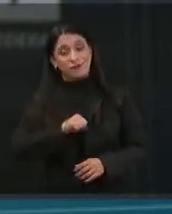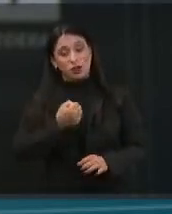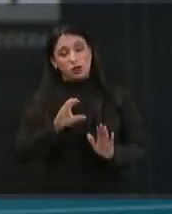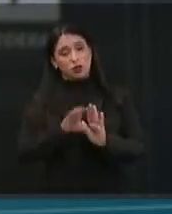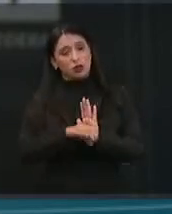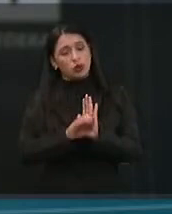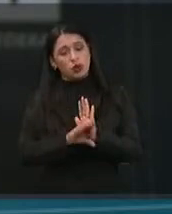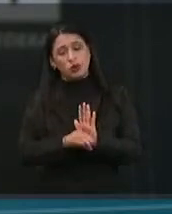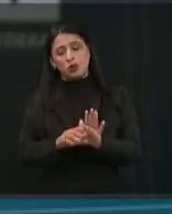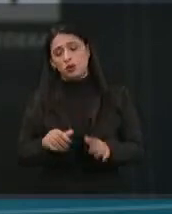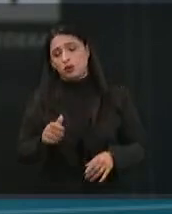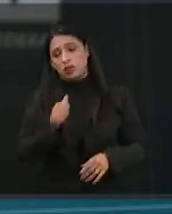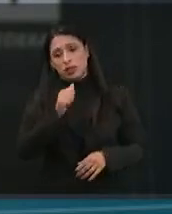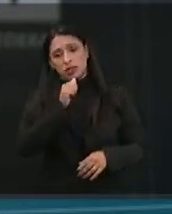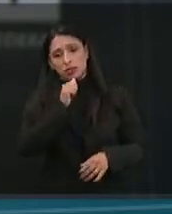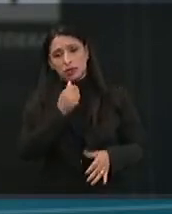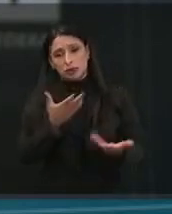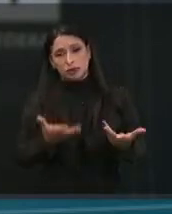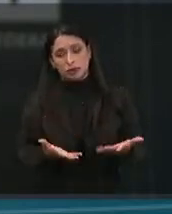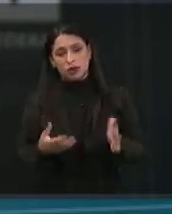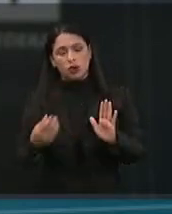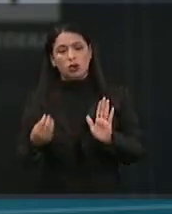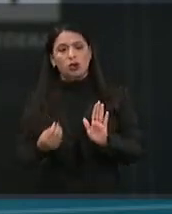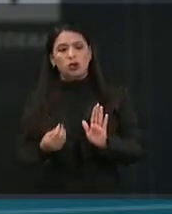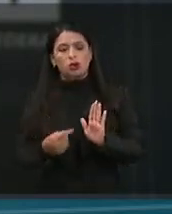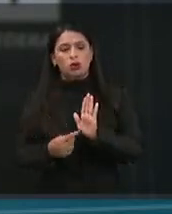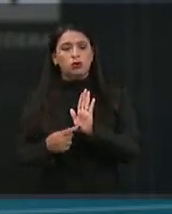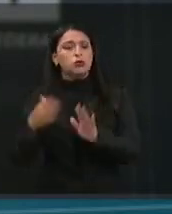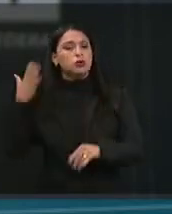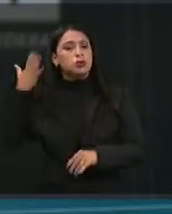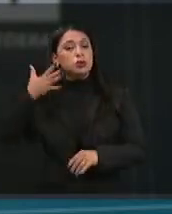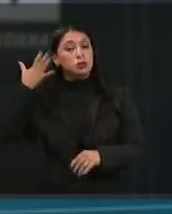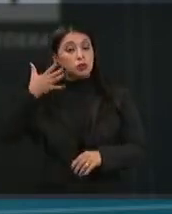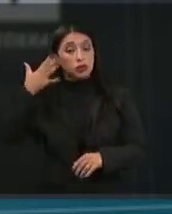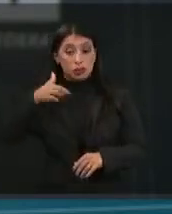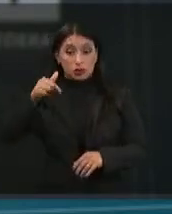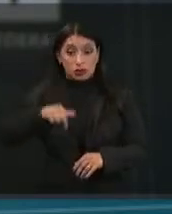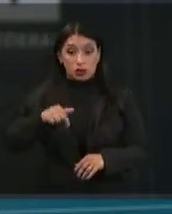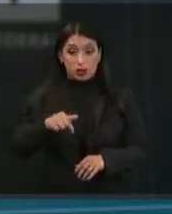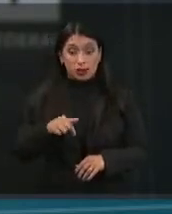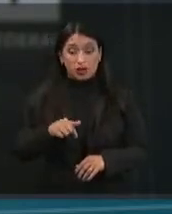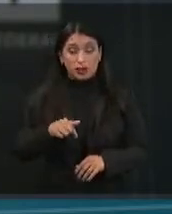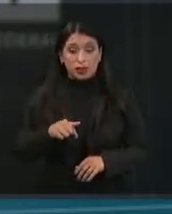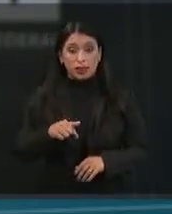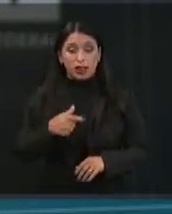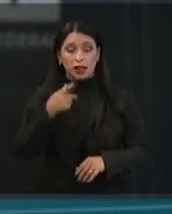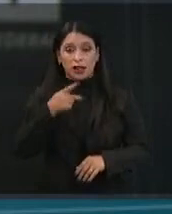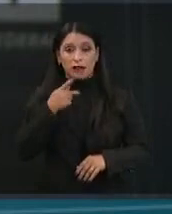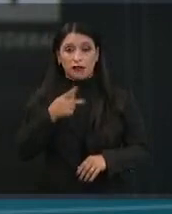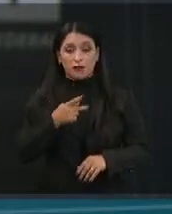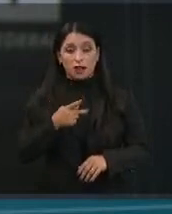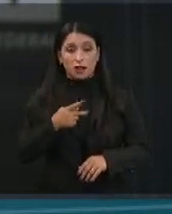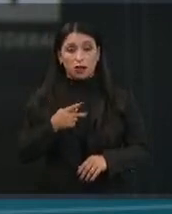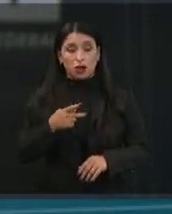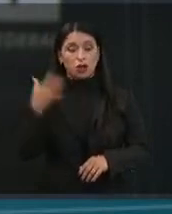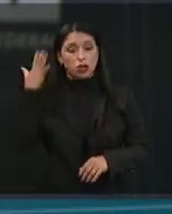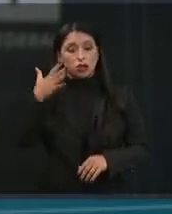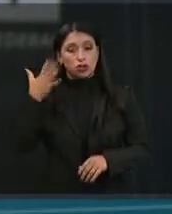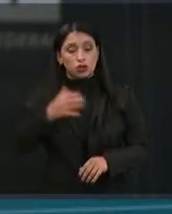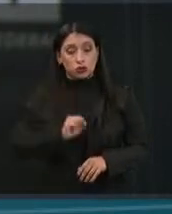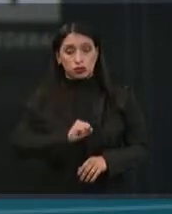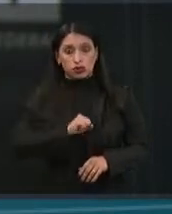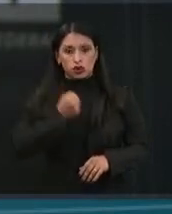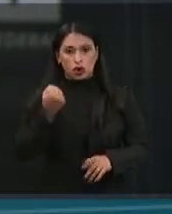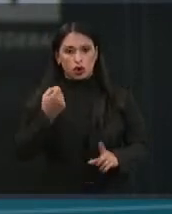preciso no ordenamento jurídico. Um dos expositores dessa audiência, aqui mesmo, usou discurso de ódio e discurso de ofensa